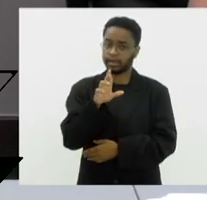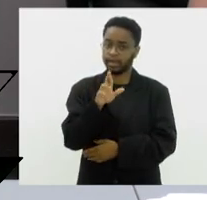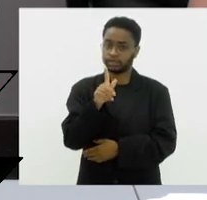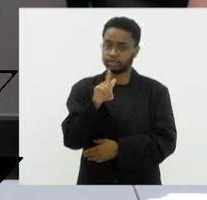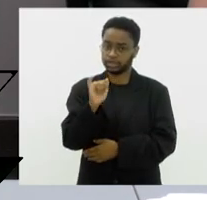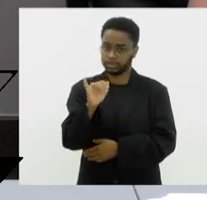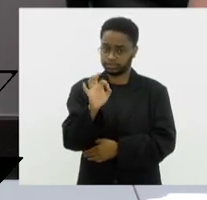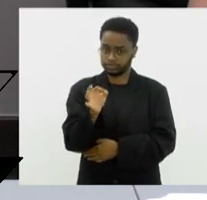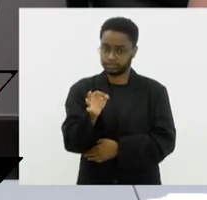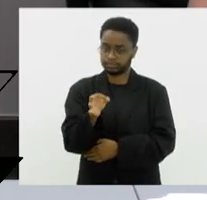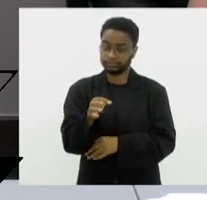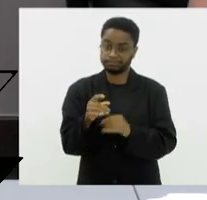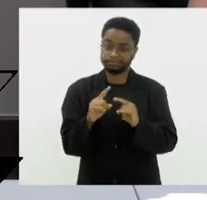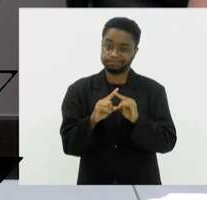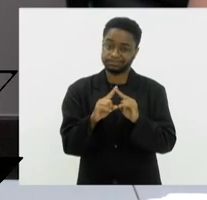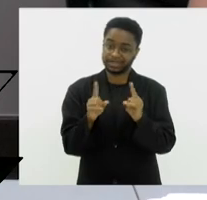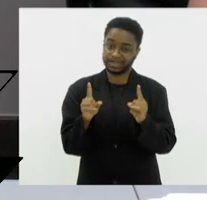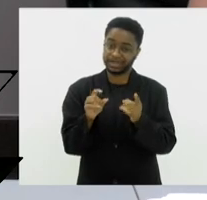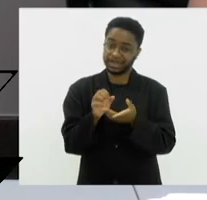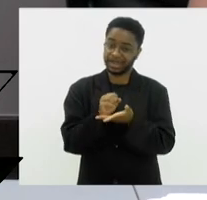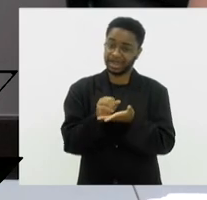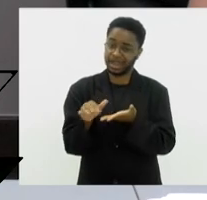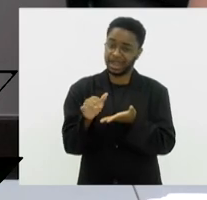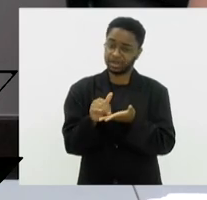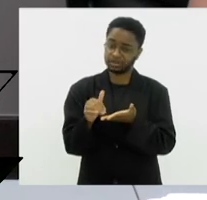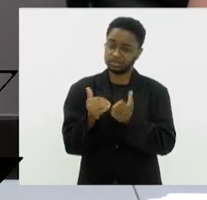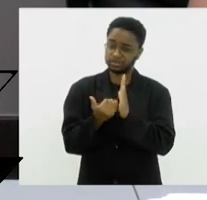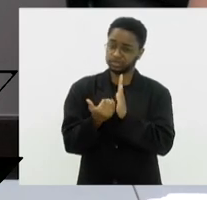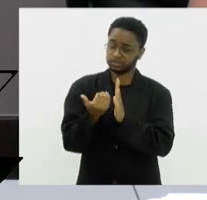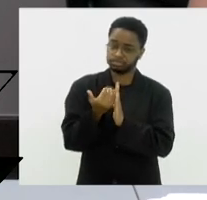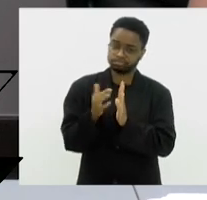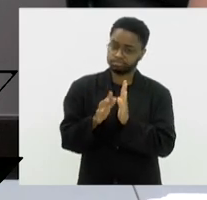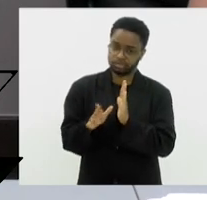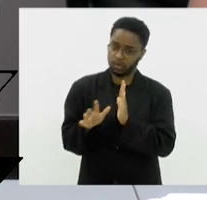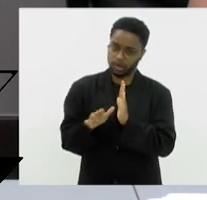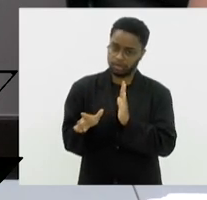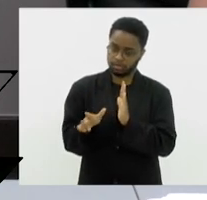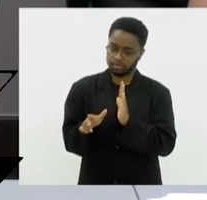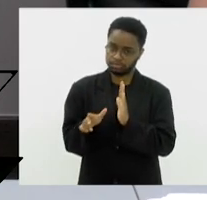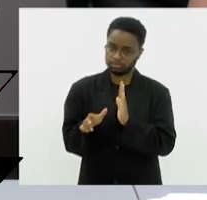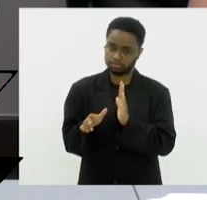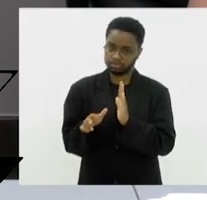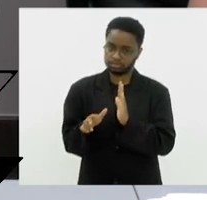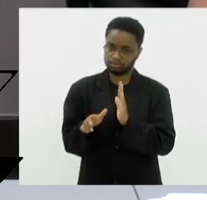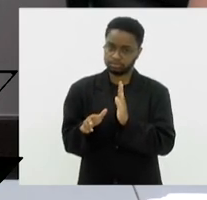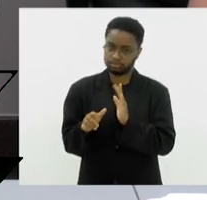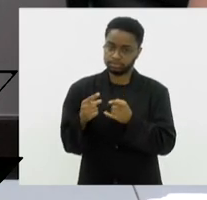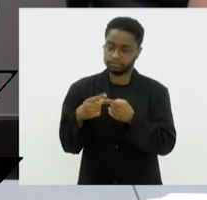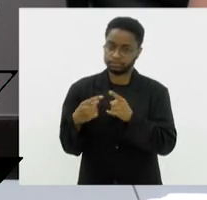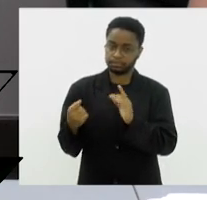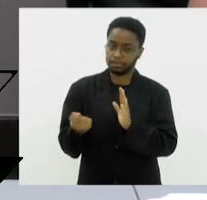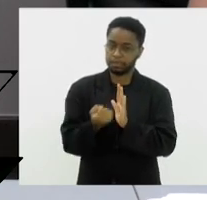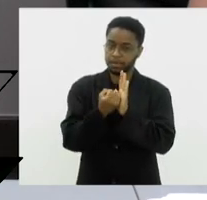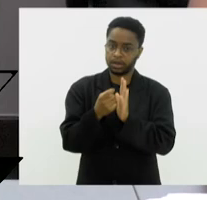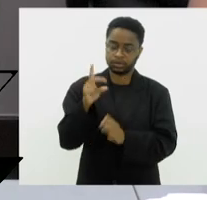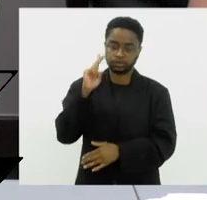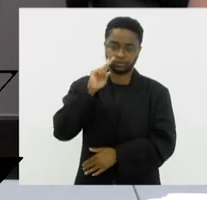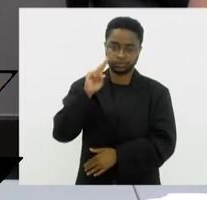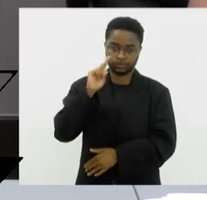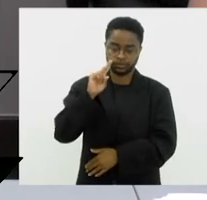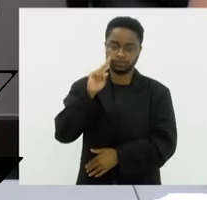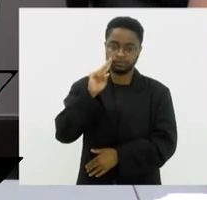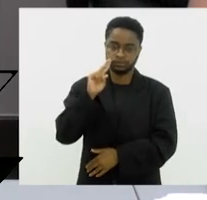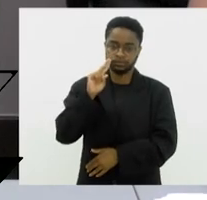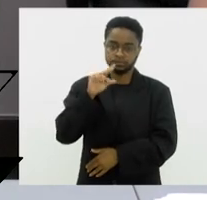né? Mas não é um custo tão representativo para um marco histórico de